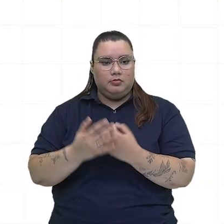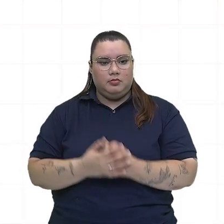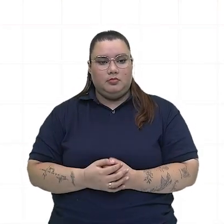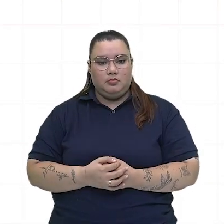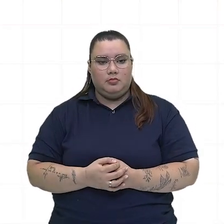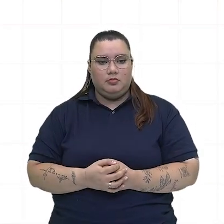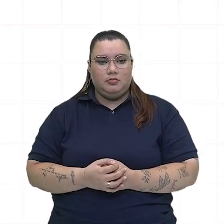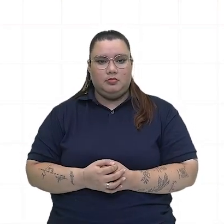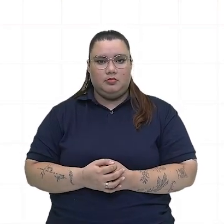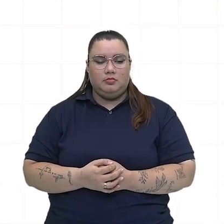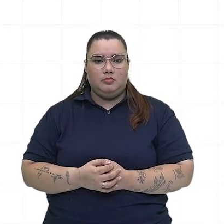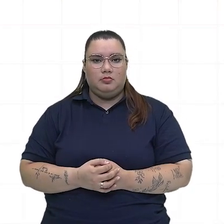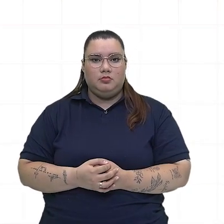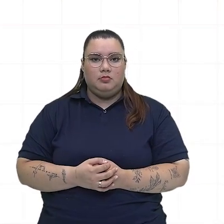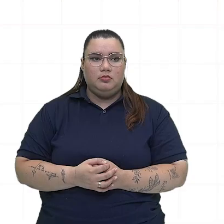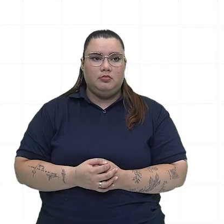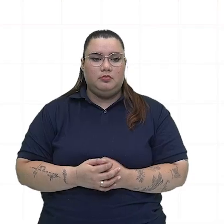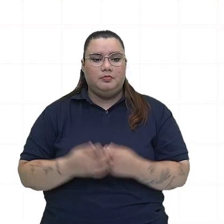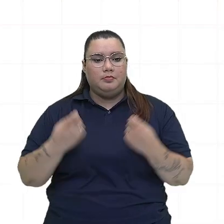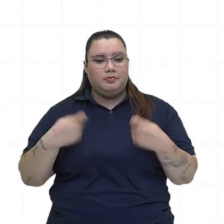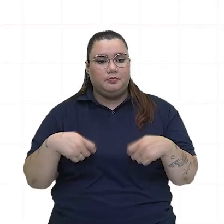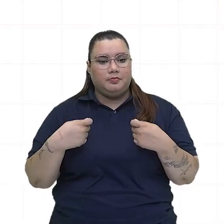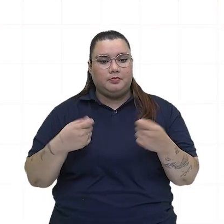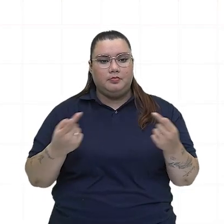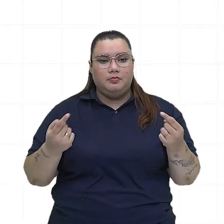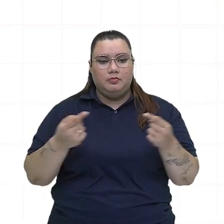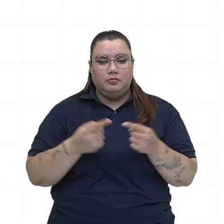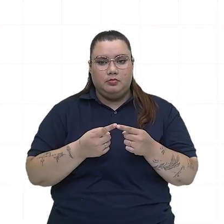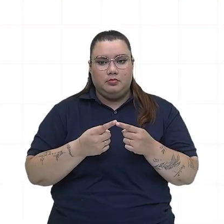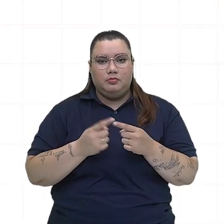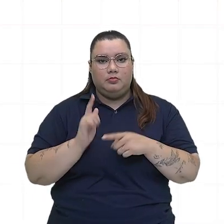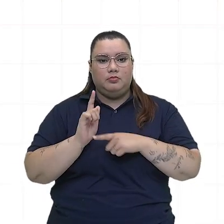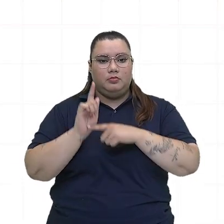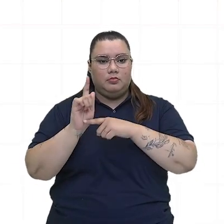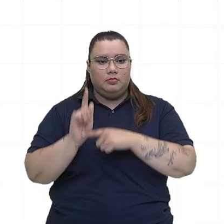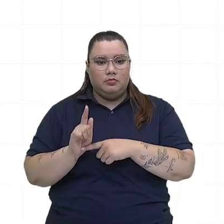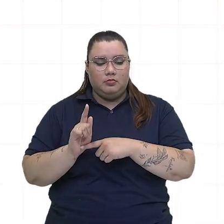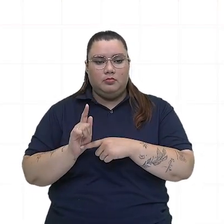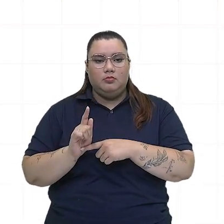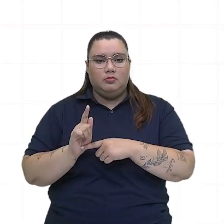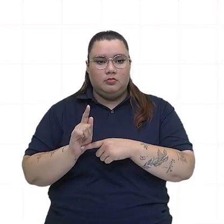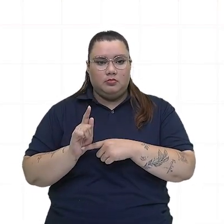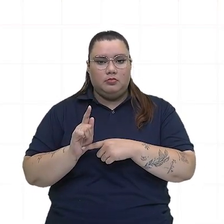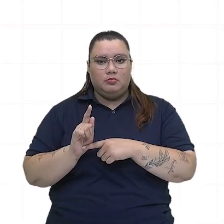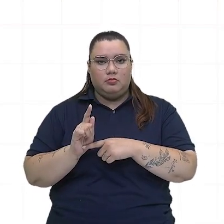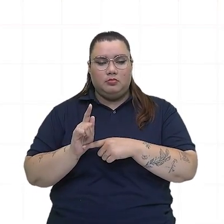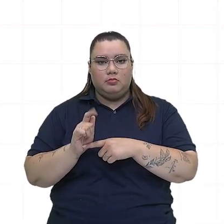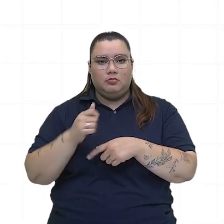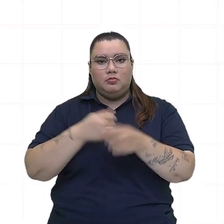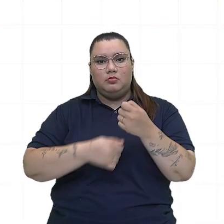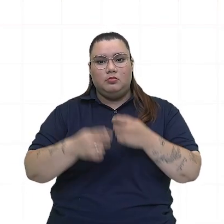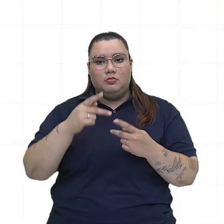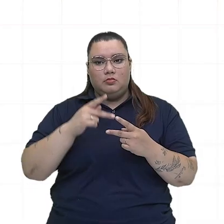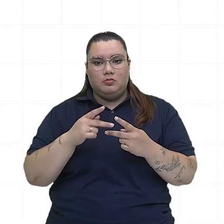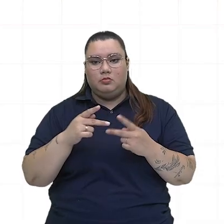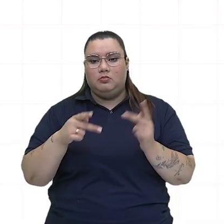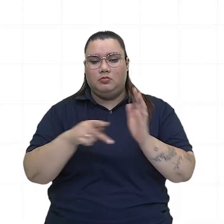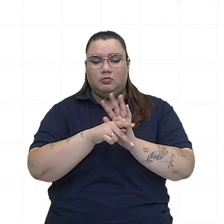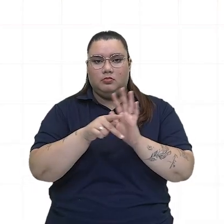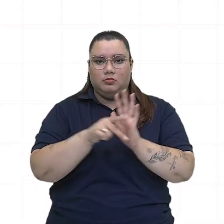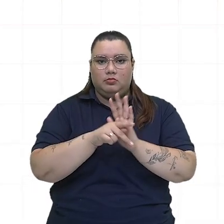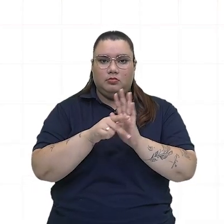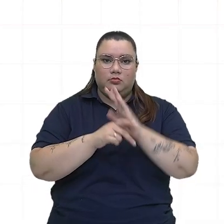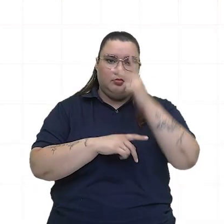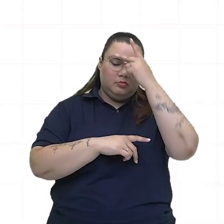estritamente familiar, né? Ela precisa ali ter a gestão, né? Ter a administração feita